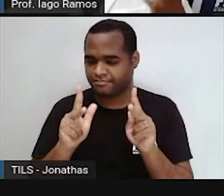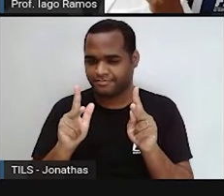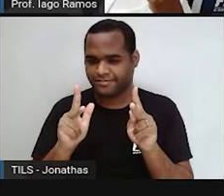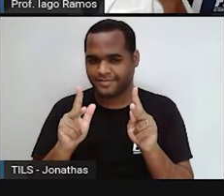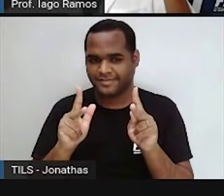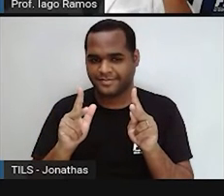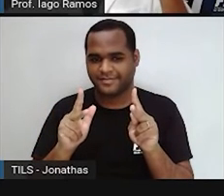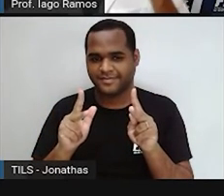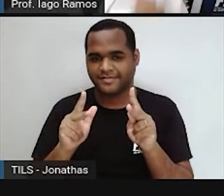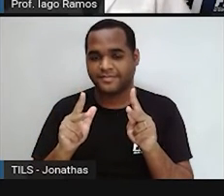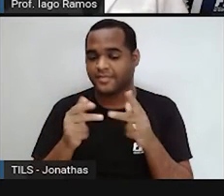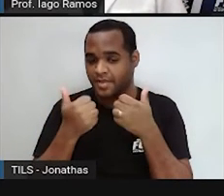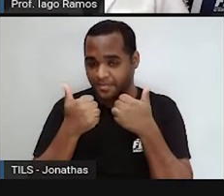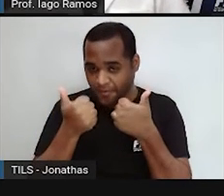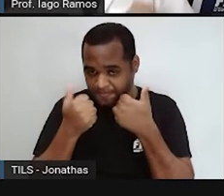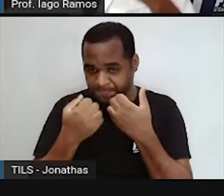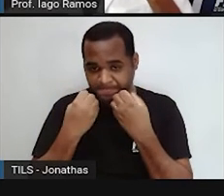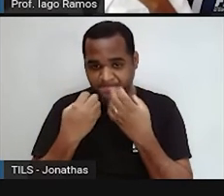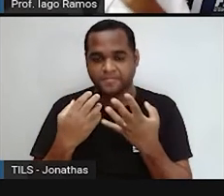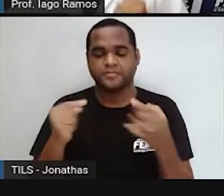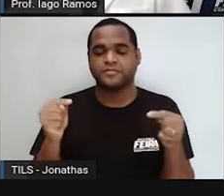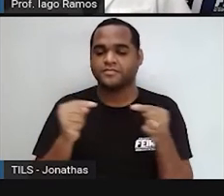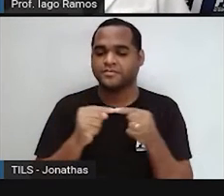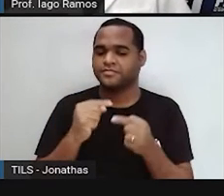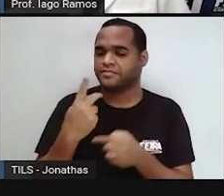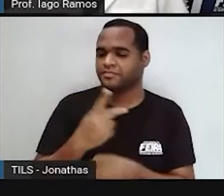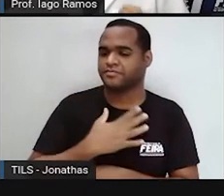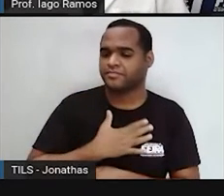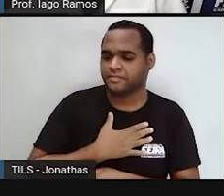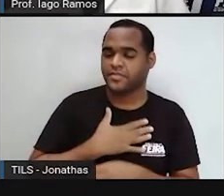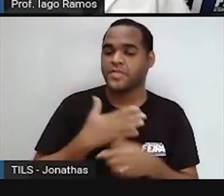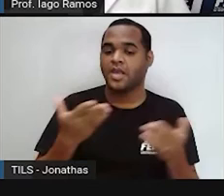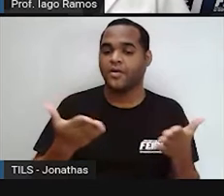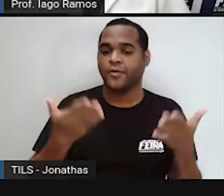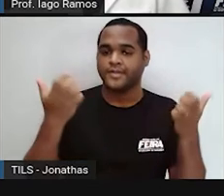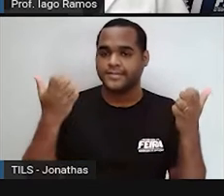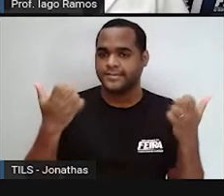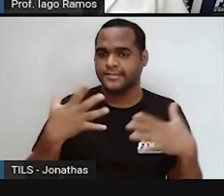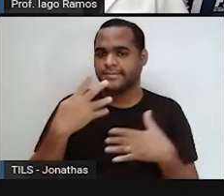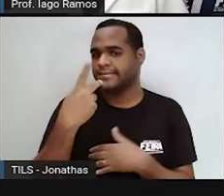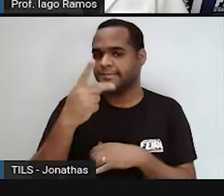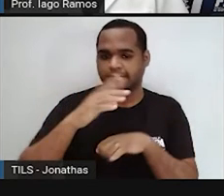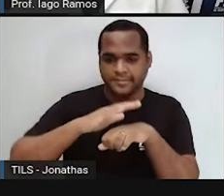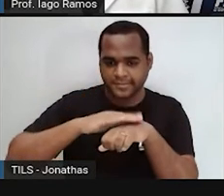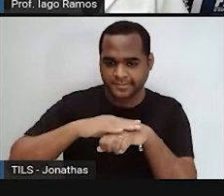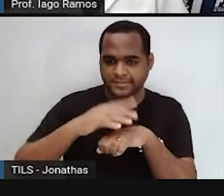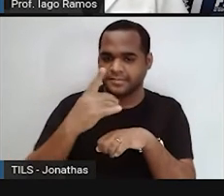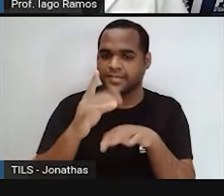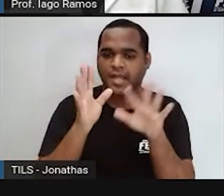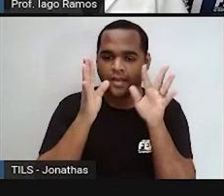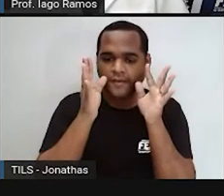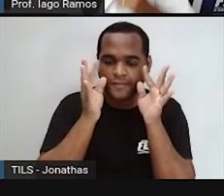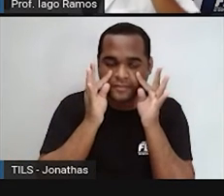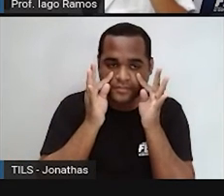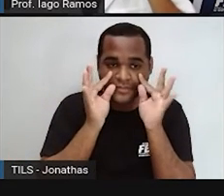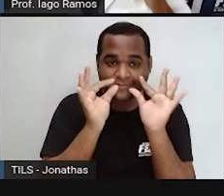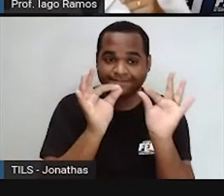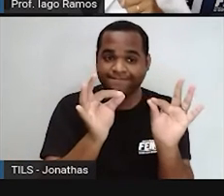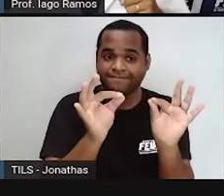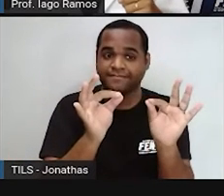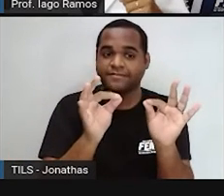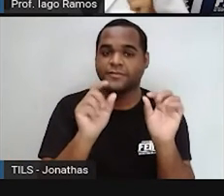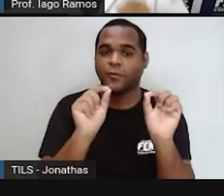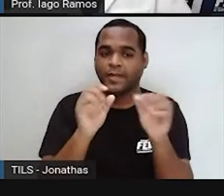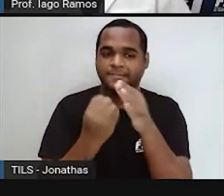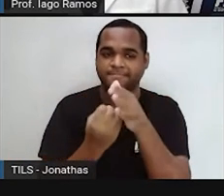bom então é isso aí eu gostaria agora que você prestasse muita atenção no